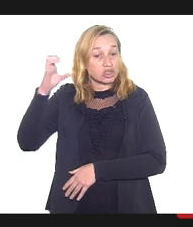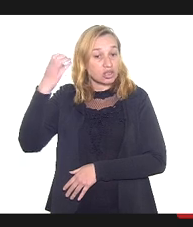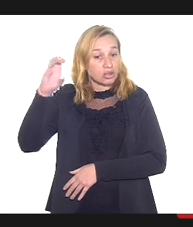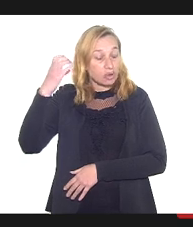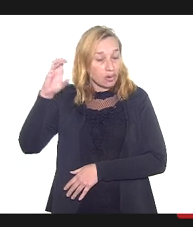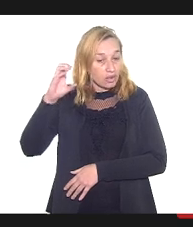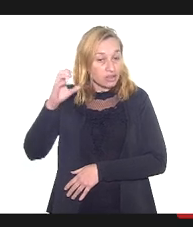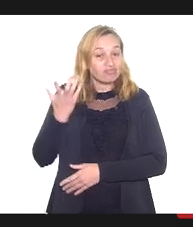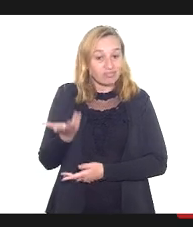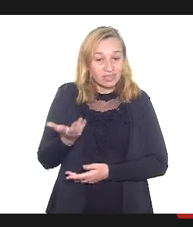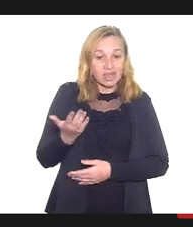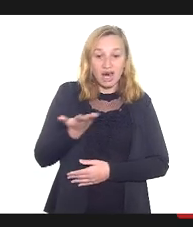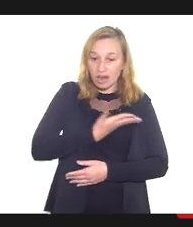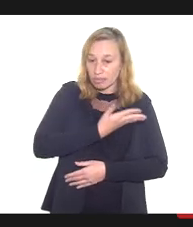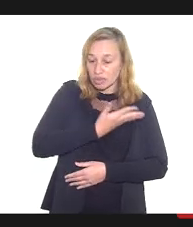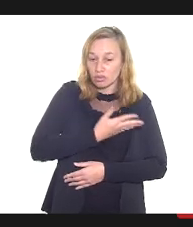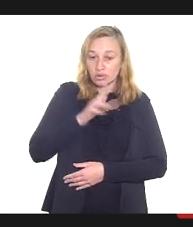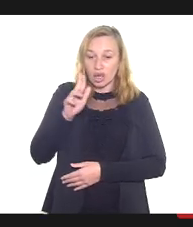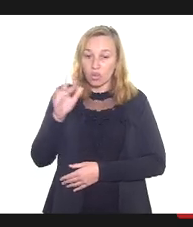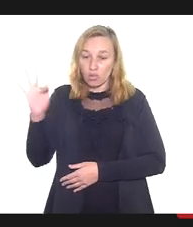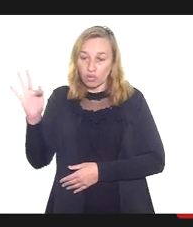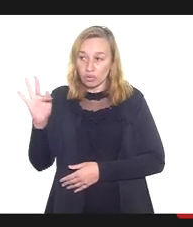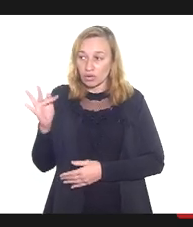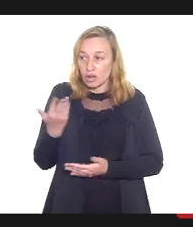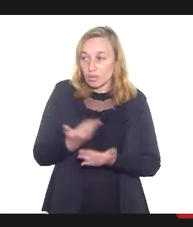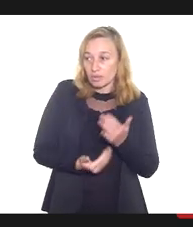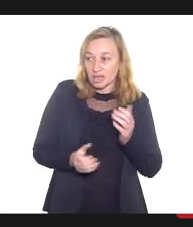Então, realmente, uma grande perda para nós.